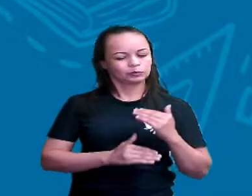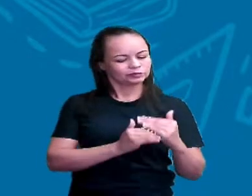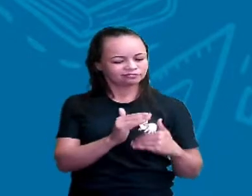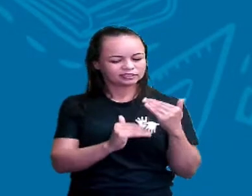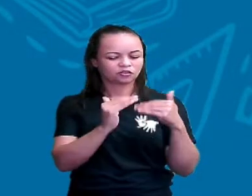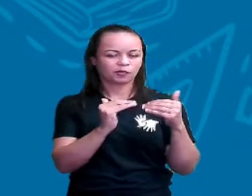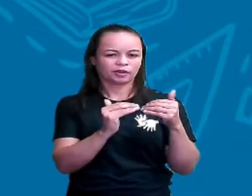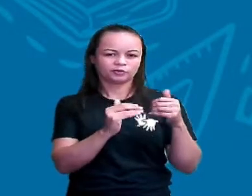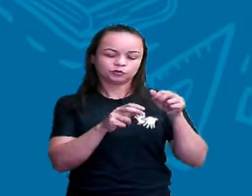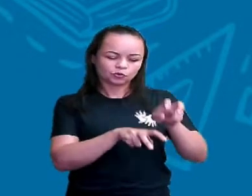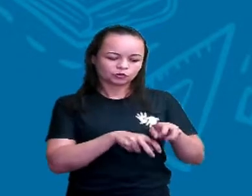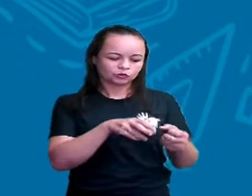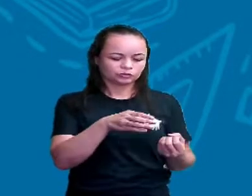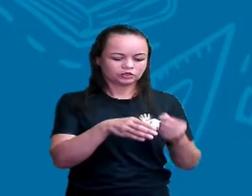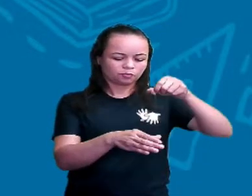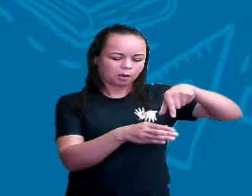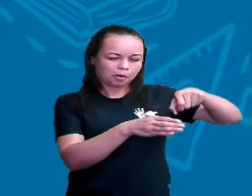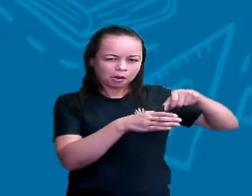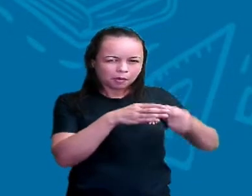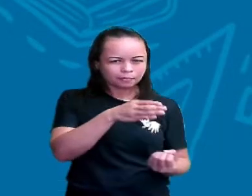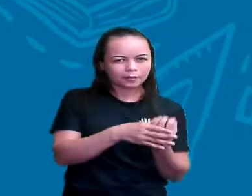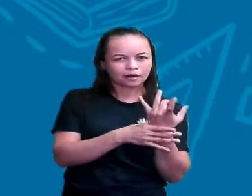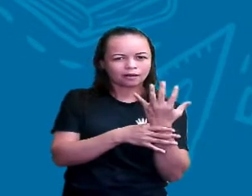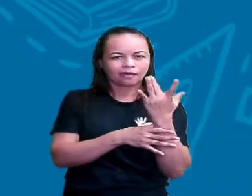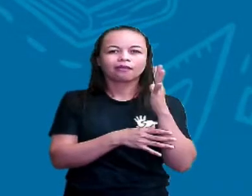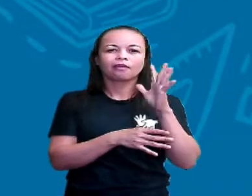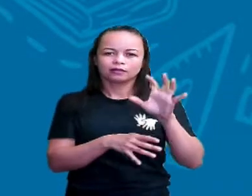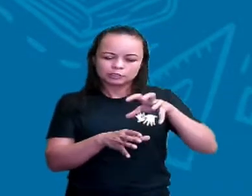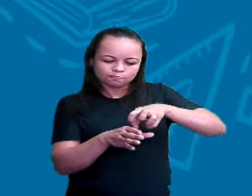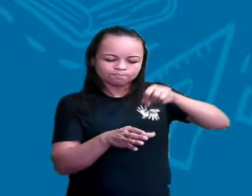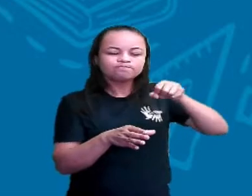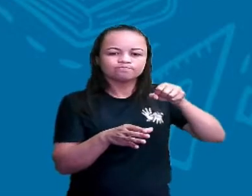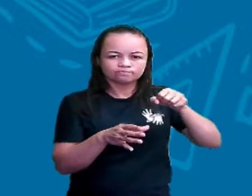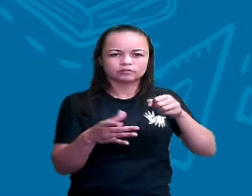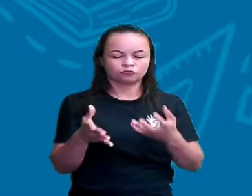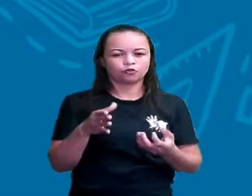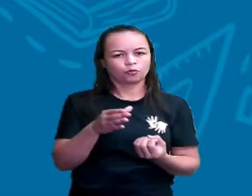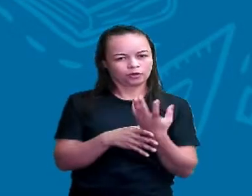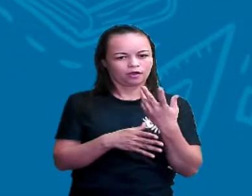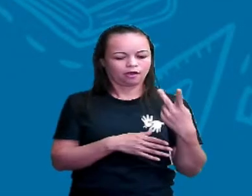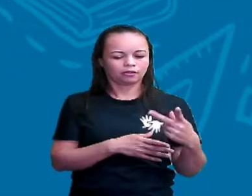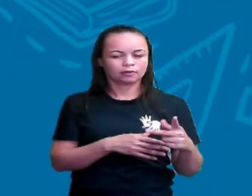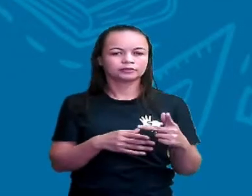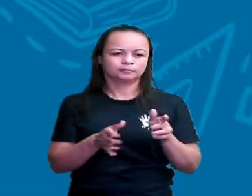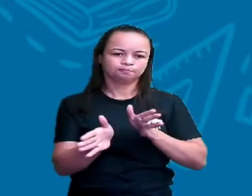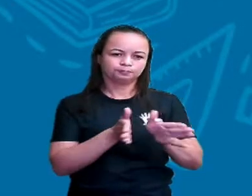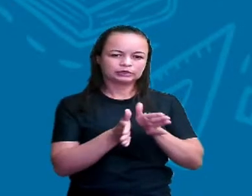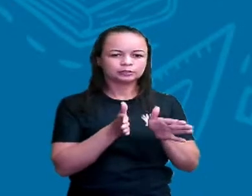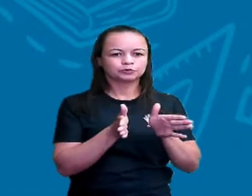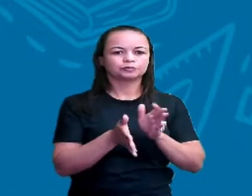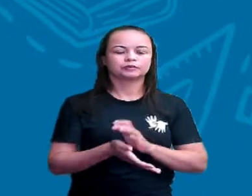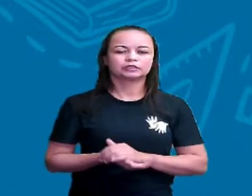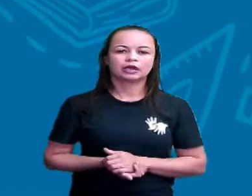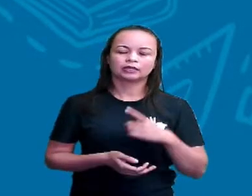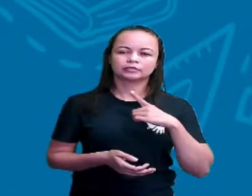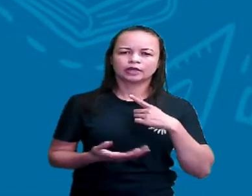aí do cultivo de plantações e tudo mais. Essas técnicas foram criadas na antiguidade. E a gente tem, né, a